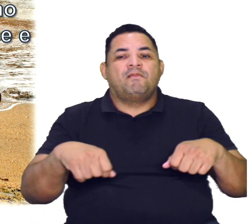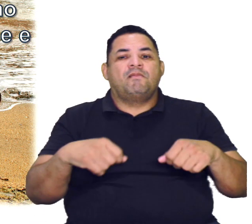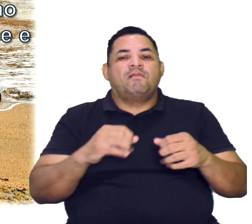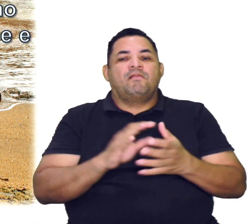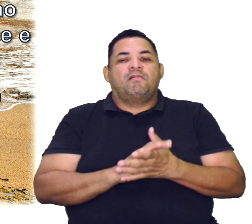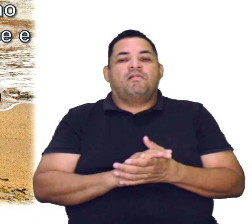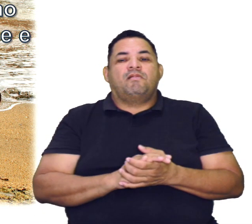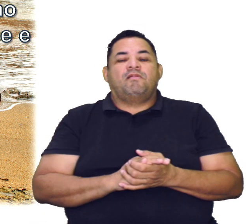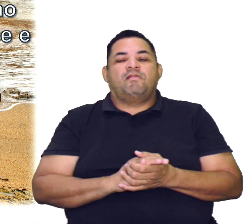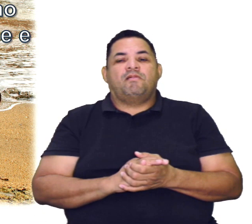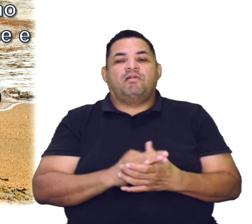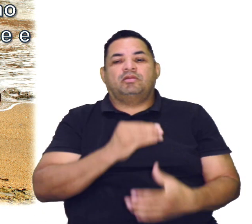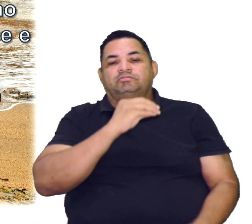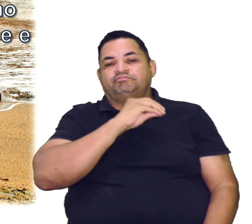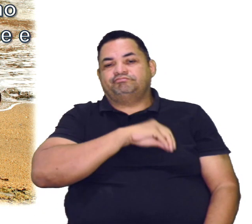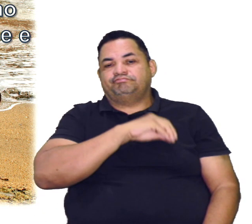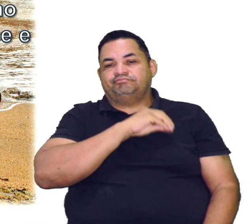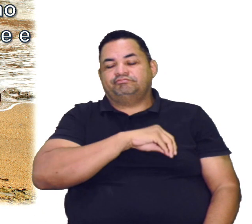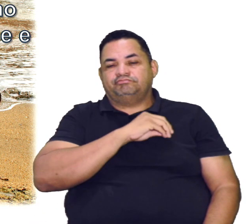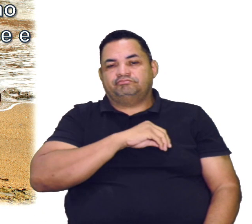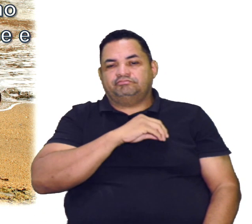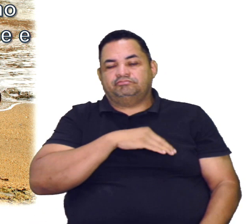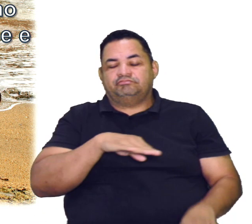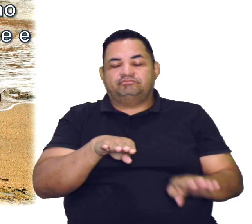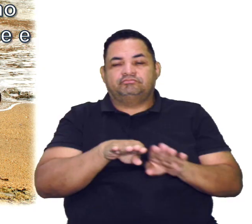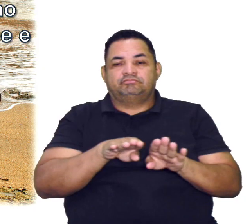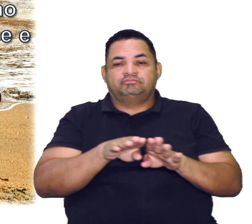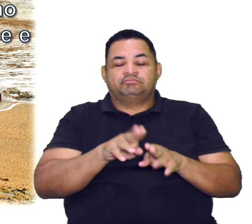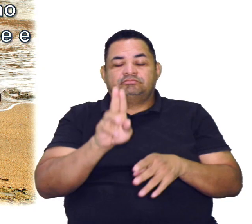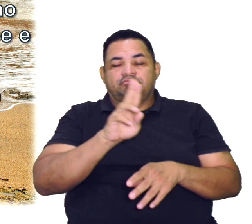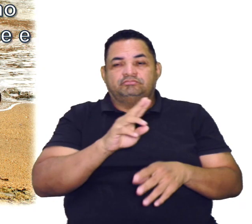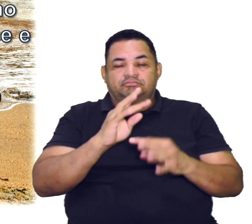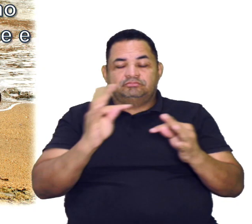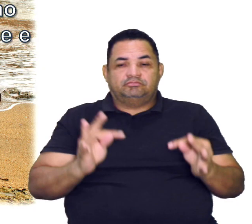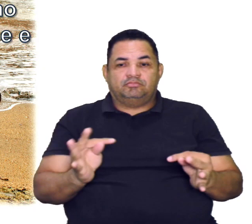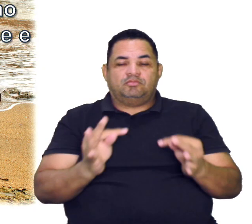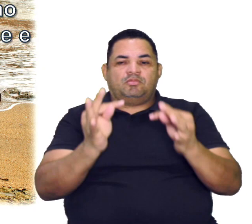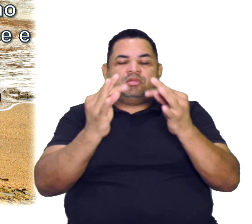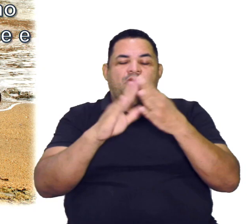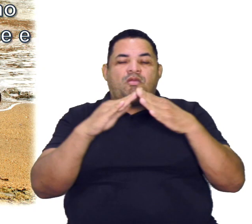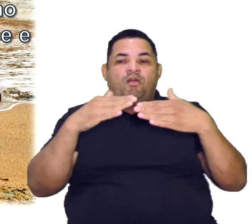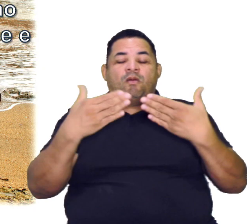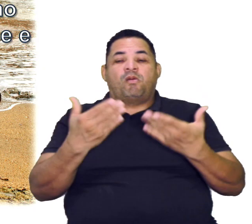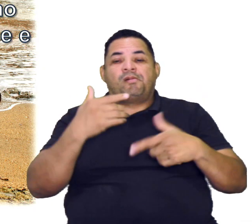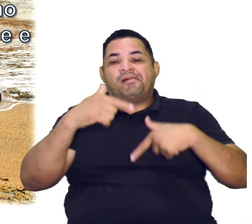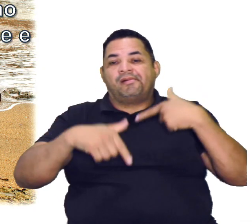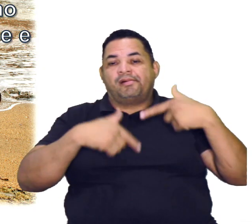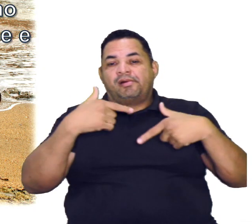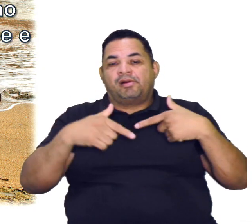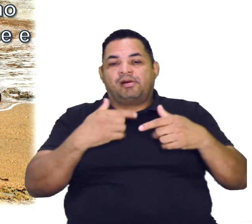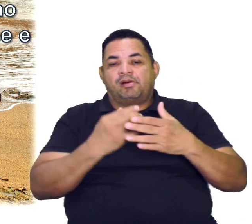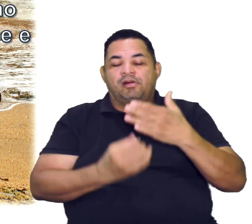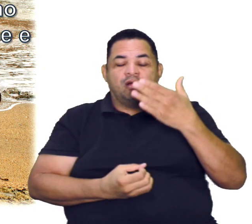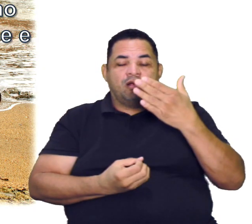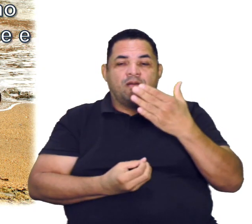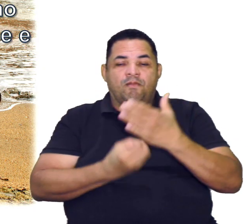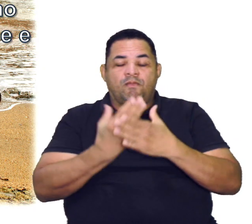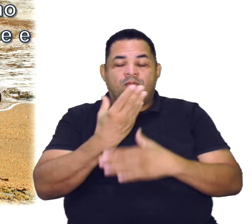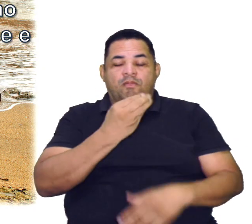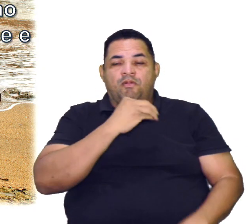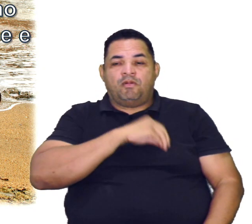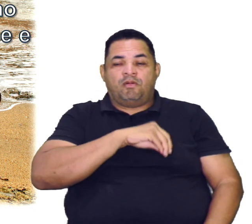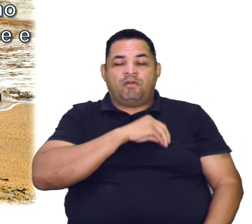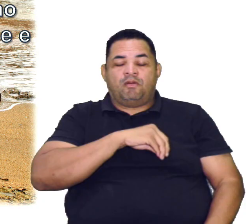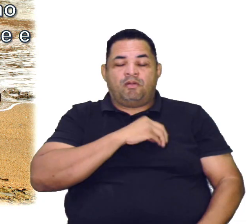possibilidade de renda através dos meios tecnológicos. E aí, quando eu tenho aí o trabalho como fonte dessa renda